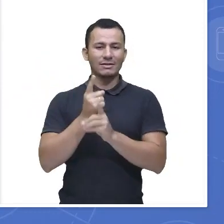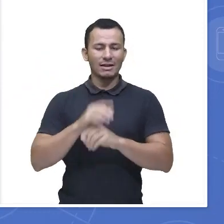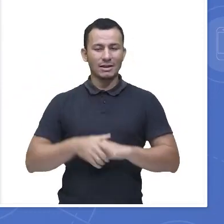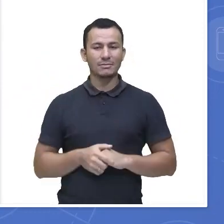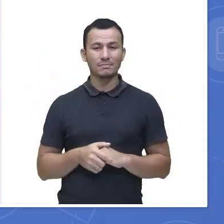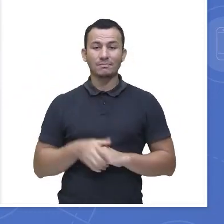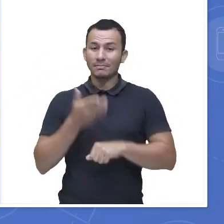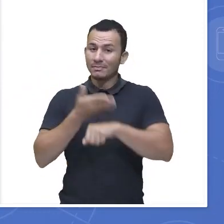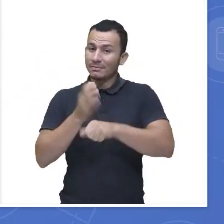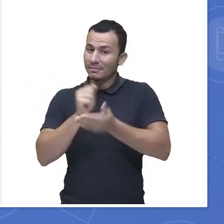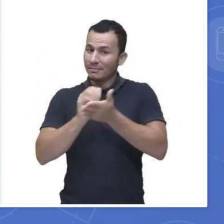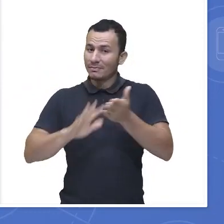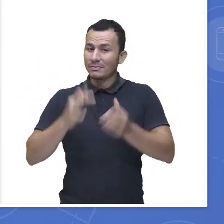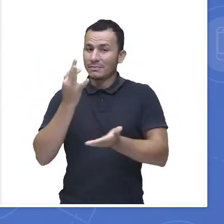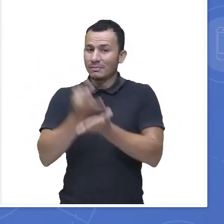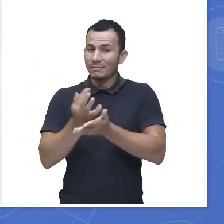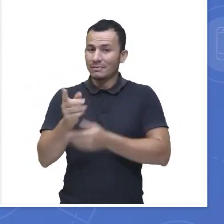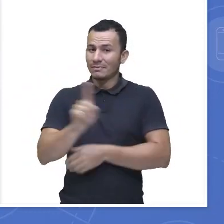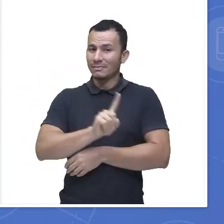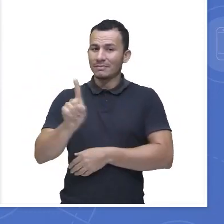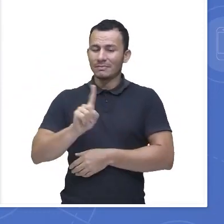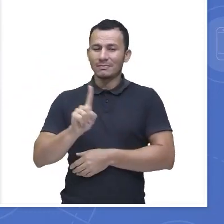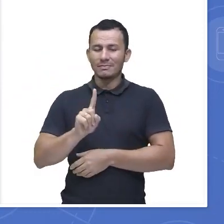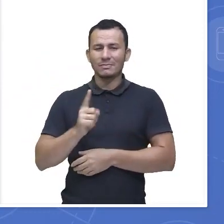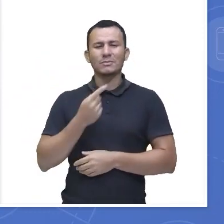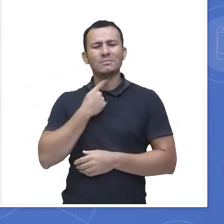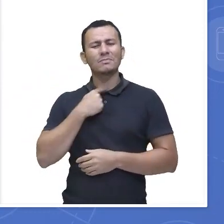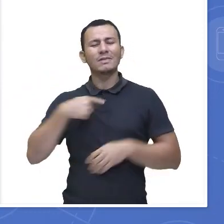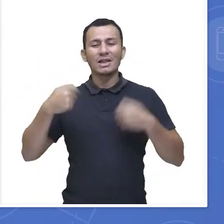No Praticando, não falte. Venha com muita